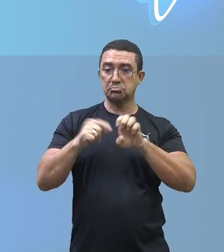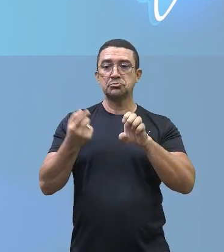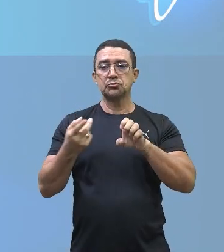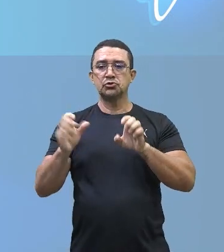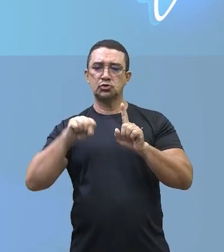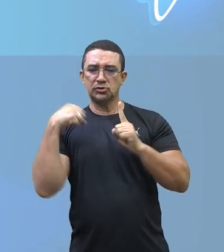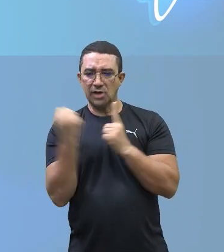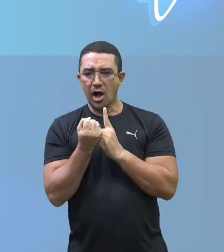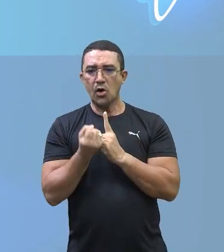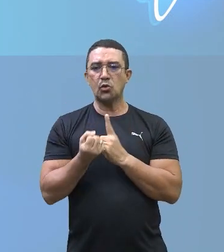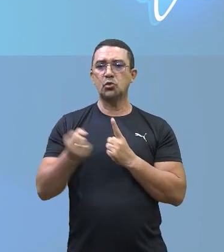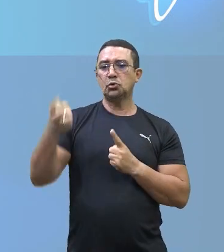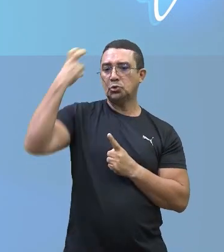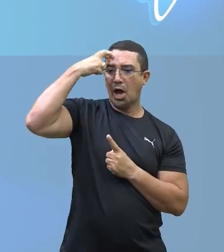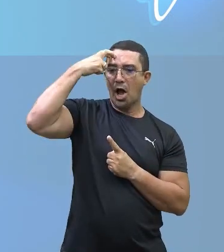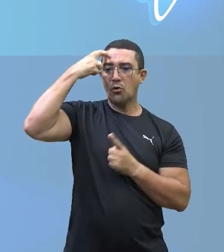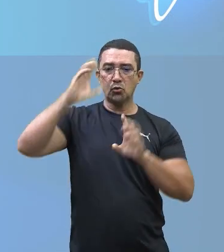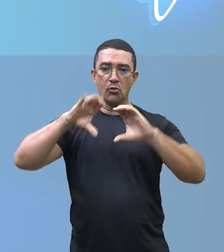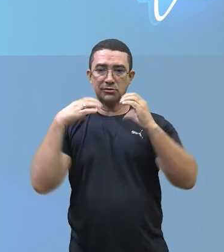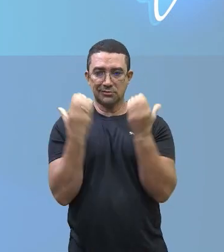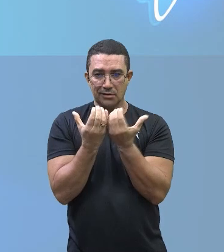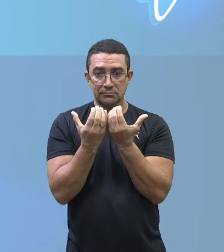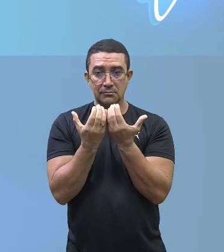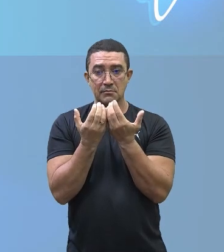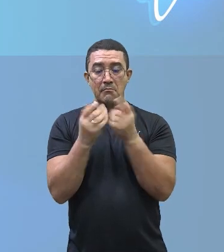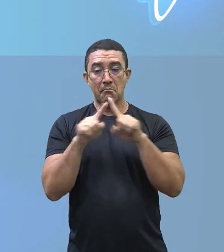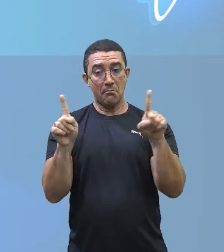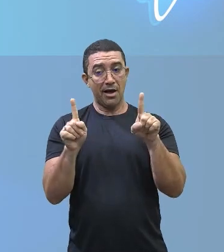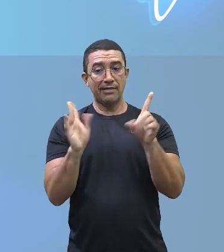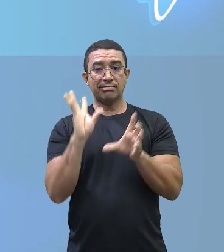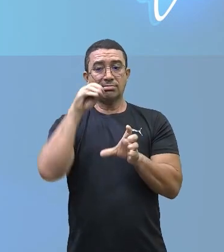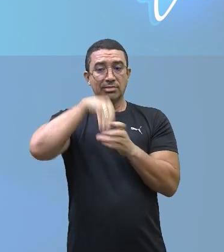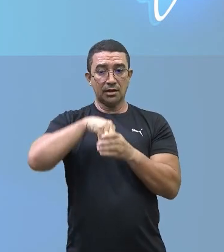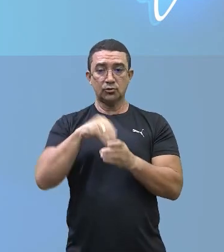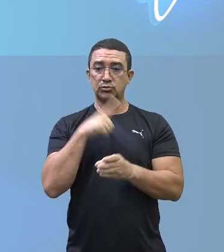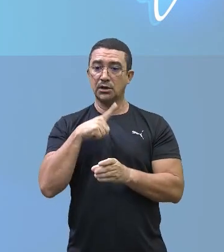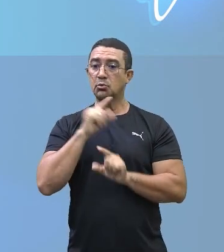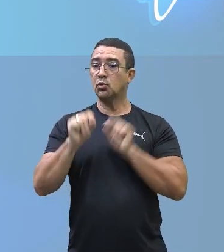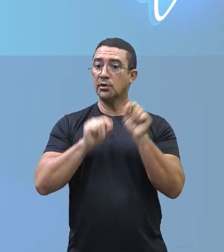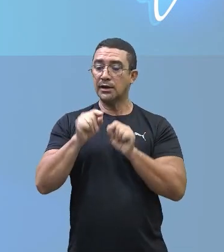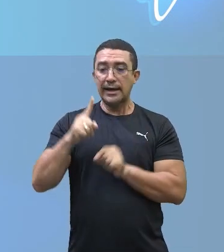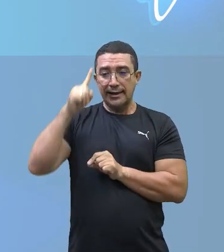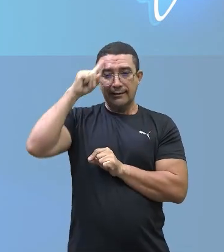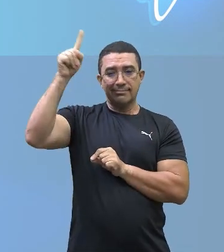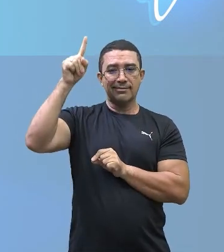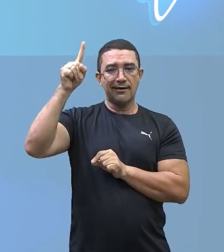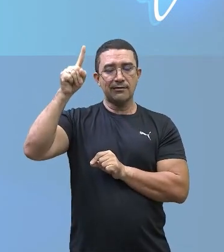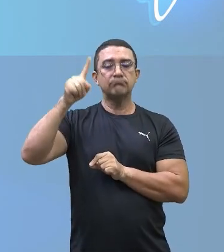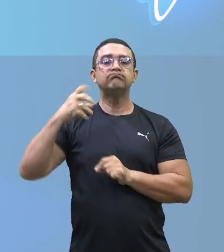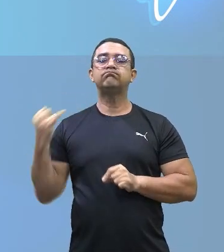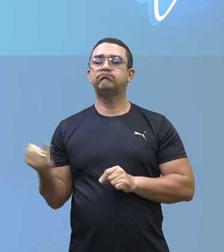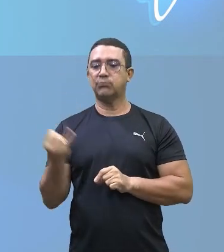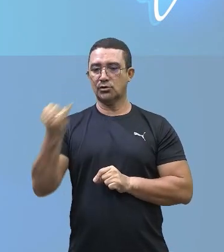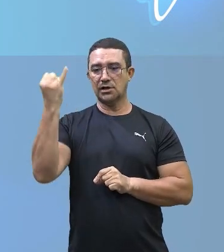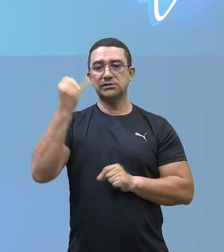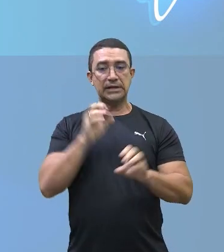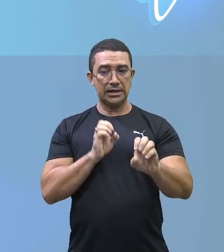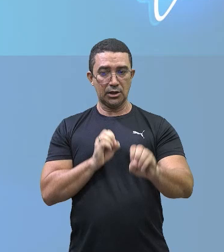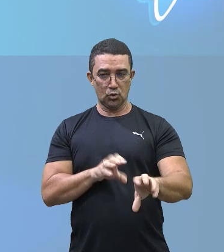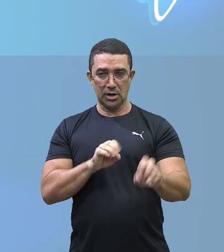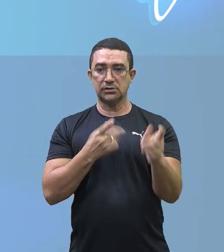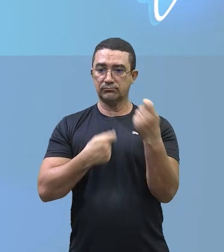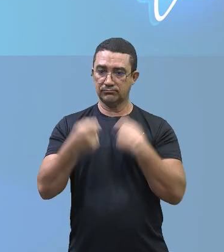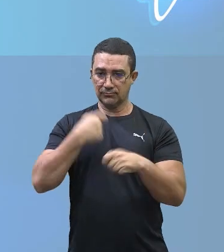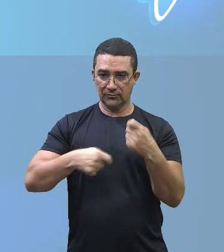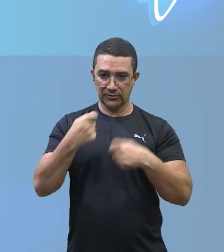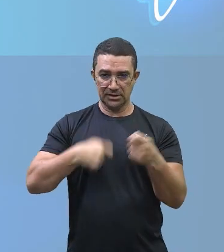comunitário, todos esses tipos de empreendedorismo. Mas dentro desse arcabouço nós temos, então, essa ideia e essa necessidade de uma educação financeira que